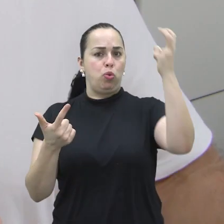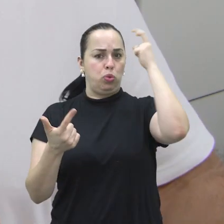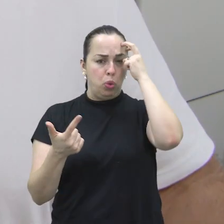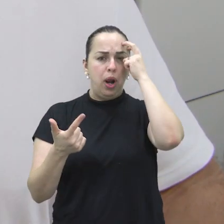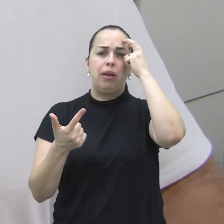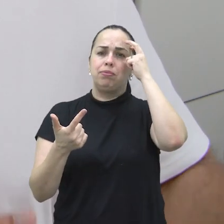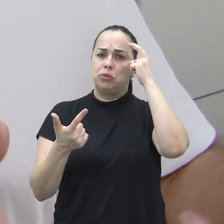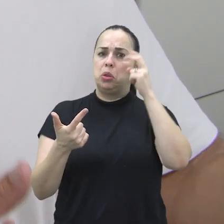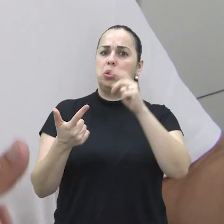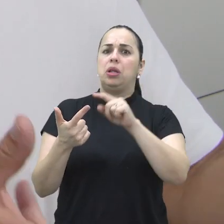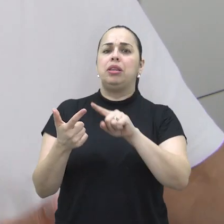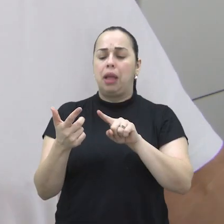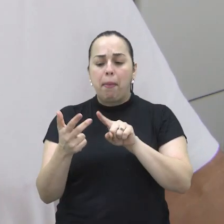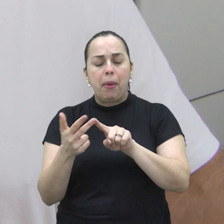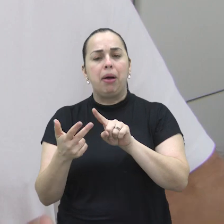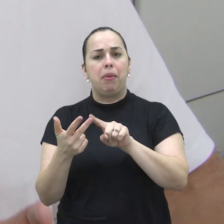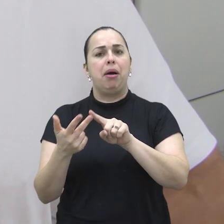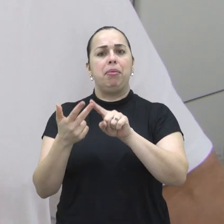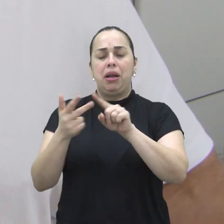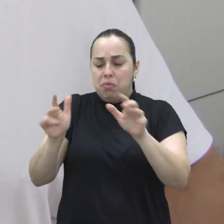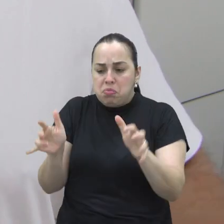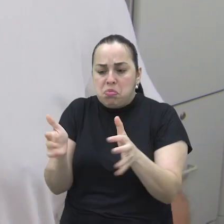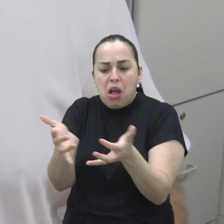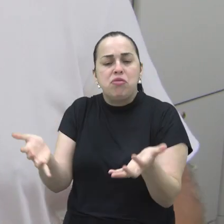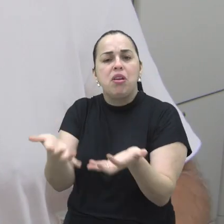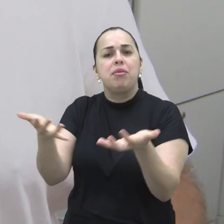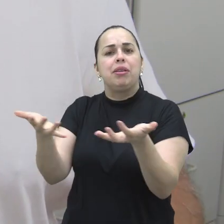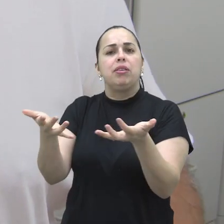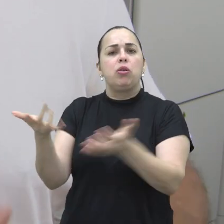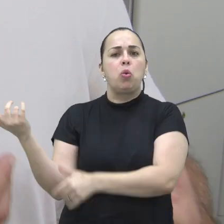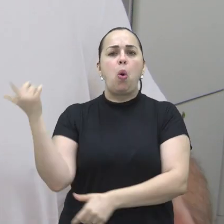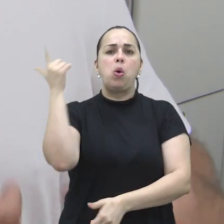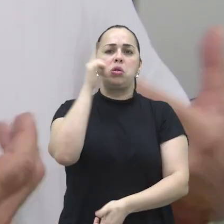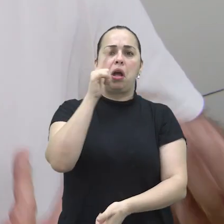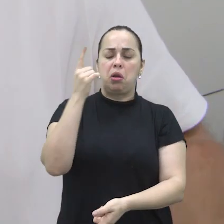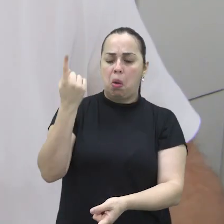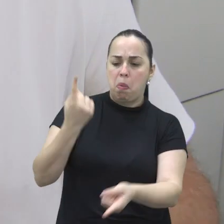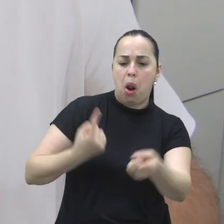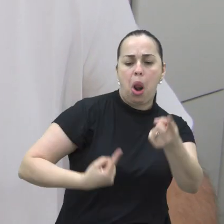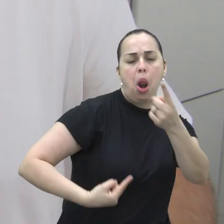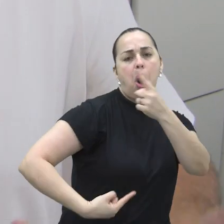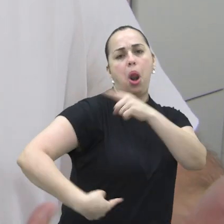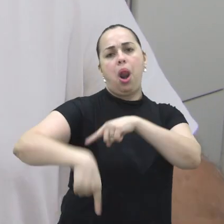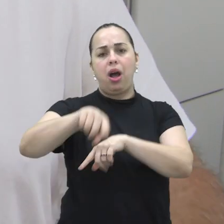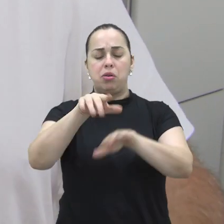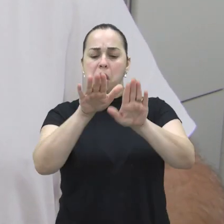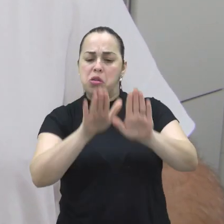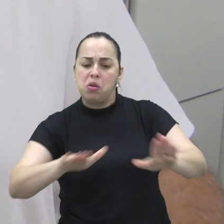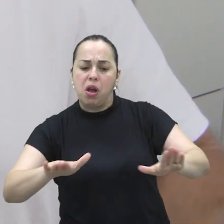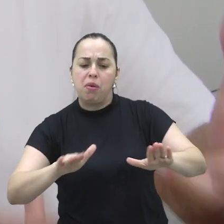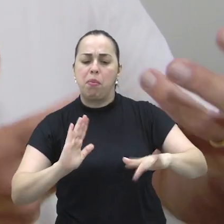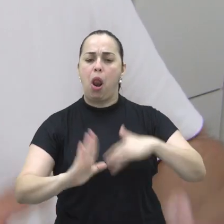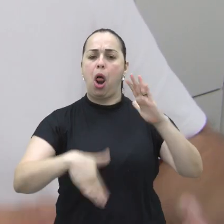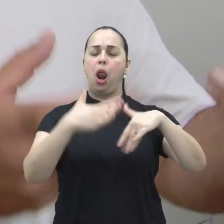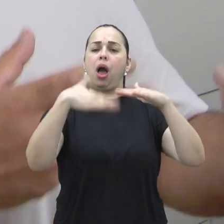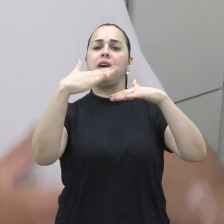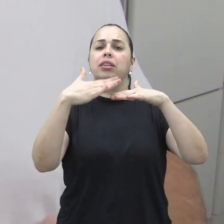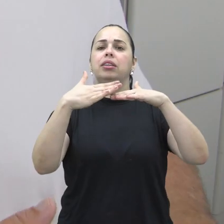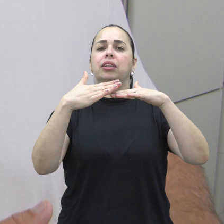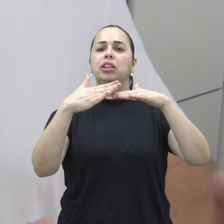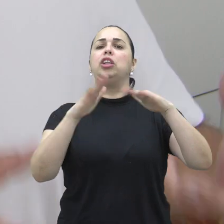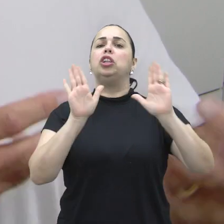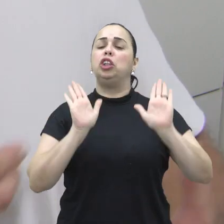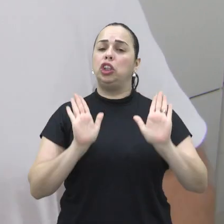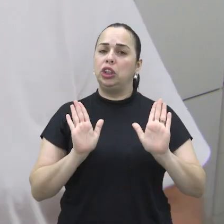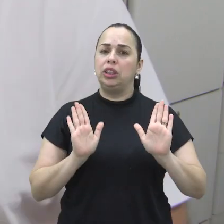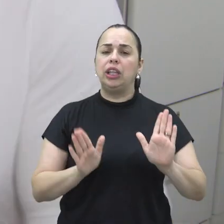tipos de desenvolvimento, assim como a estimulação global, você consegue desenvolver muito mais essas crianças e já